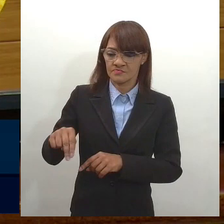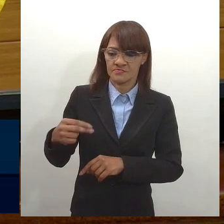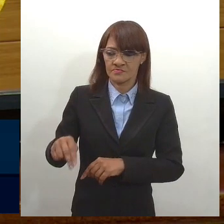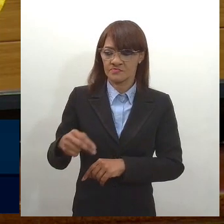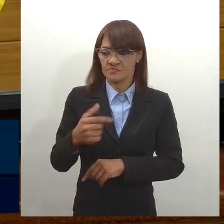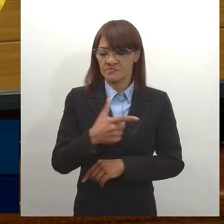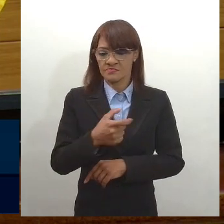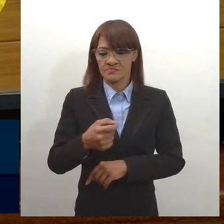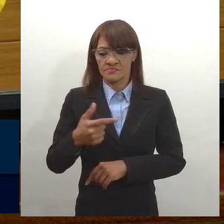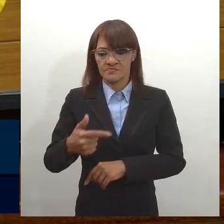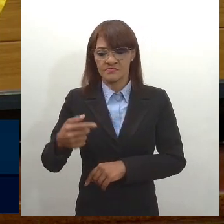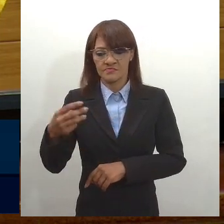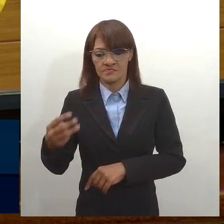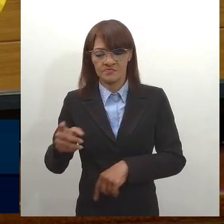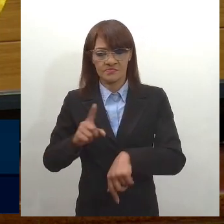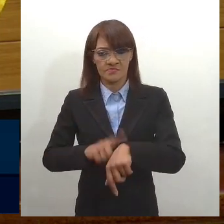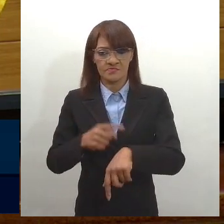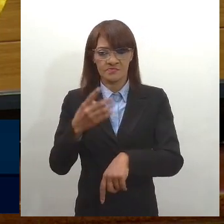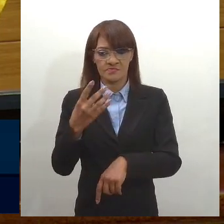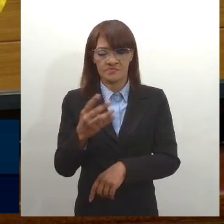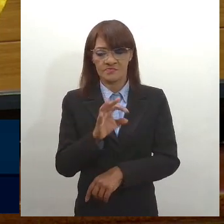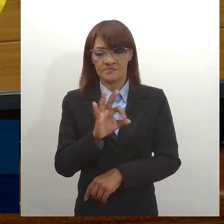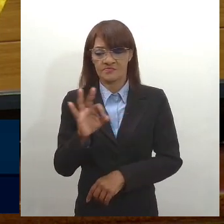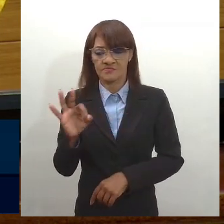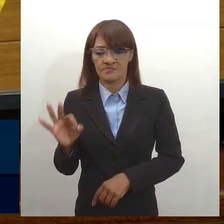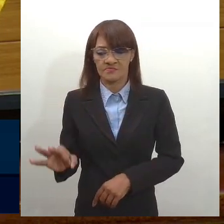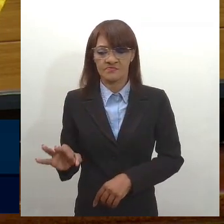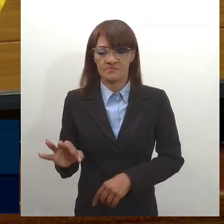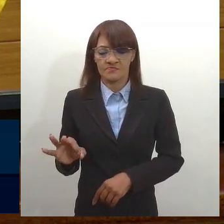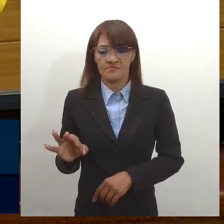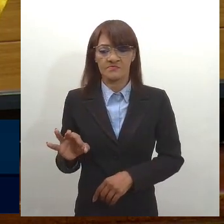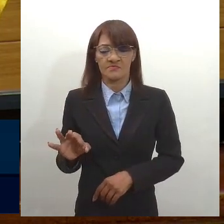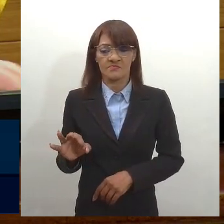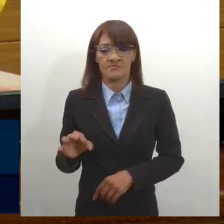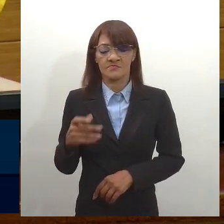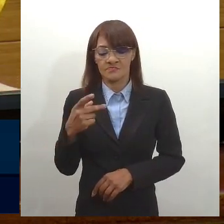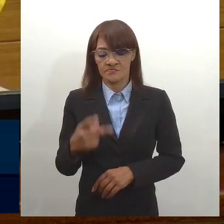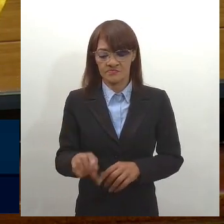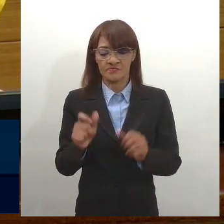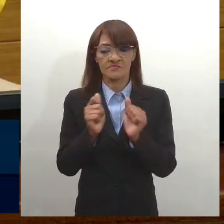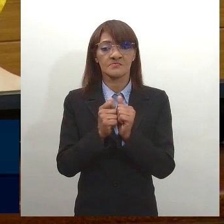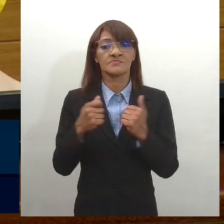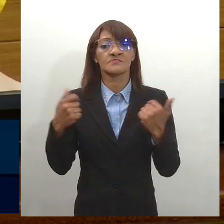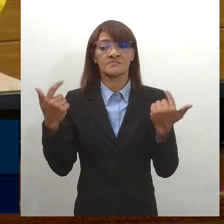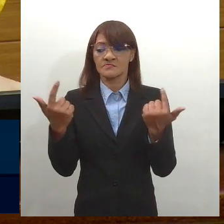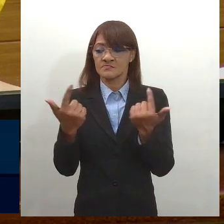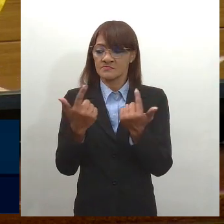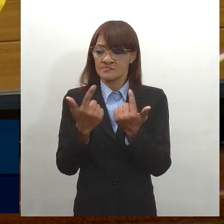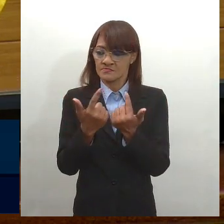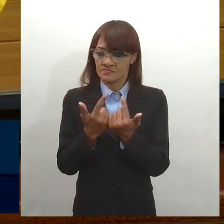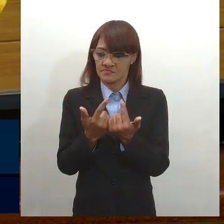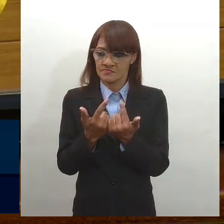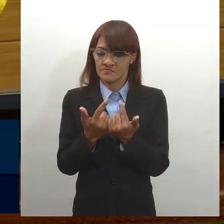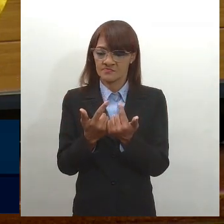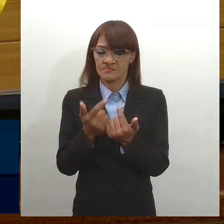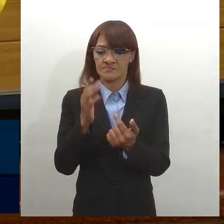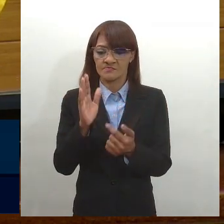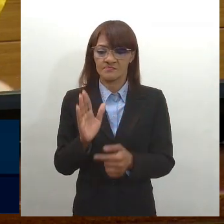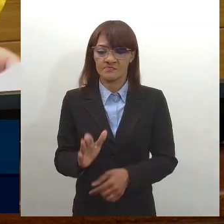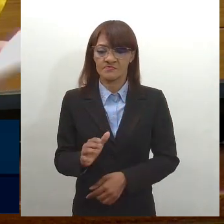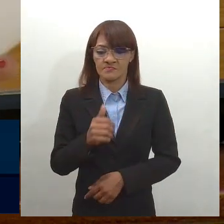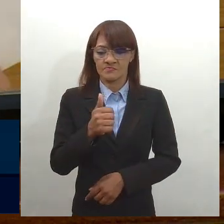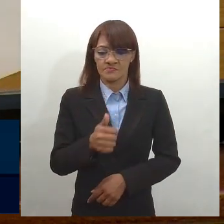16 horas, no plenário Pedro Barreto de Andrade, desta Assembleia Legislativa, em alusão aos 150 anos de